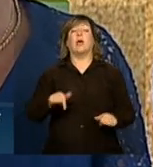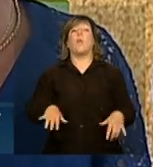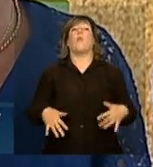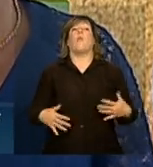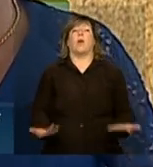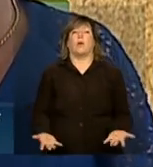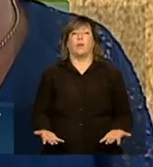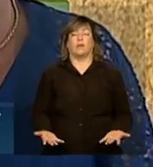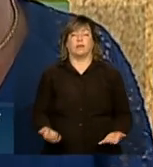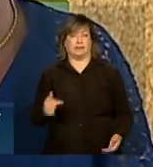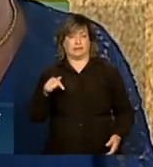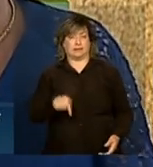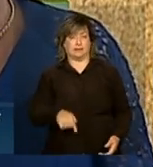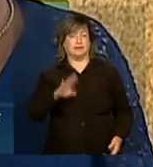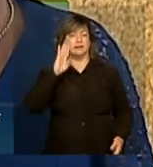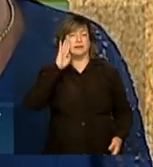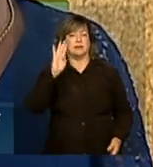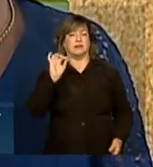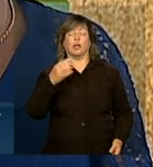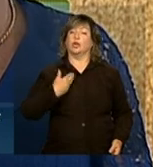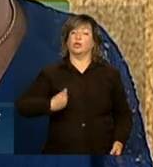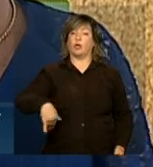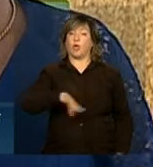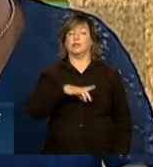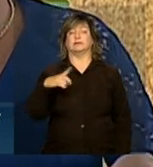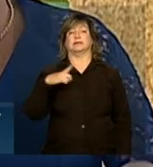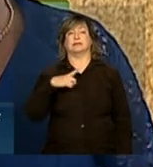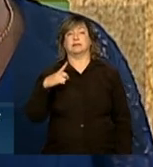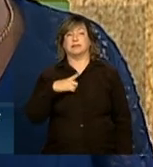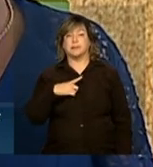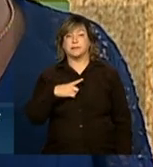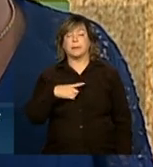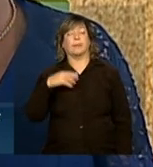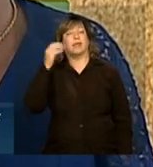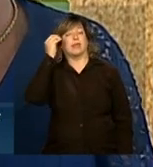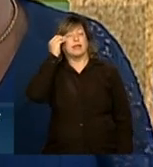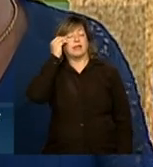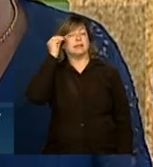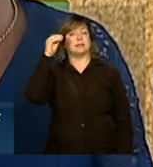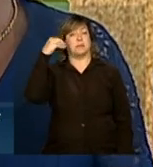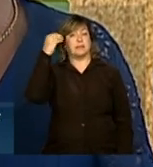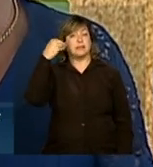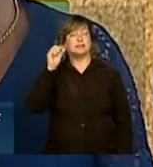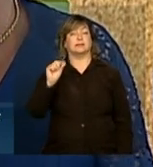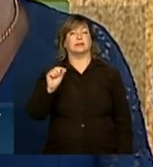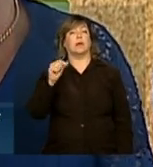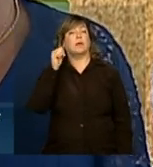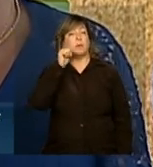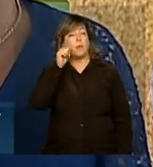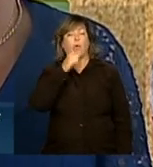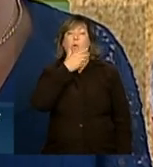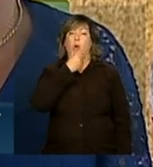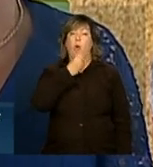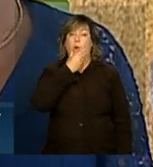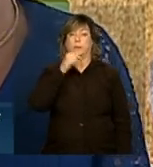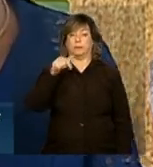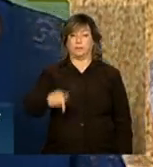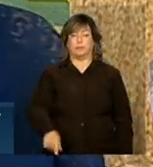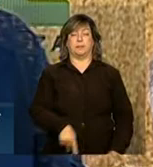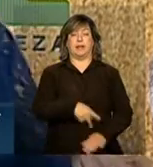condições? Aqui, nós temos a experiência de homens e mulheres desse